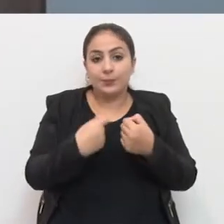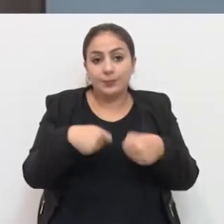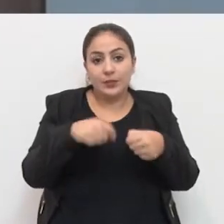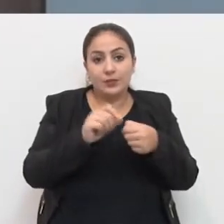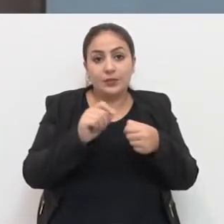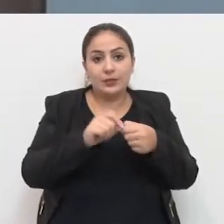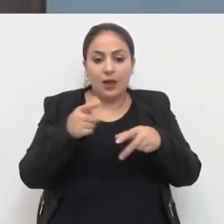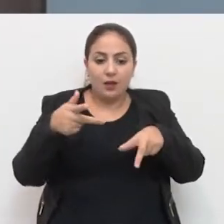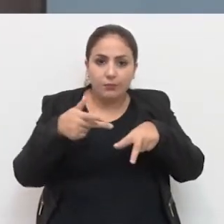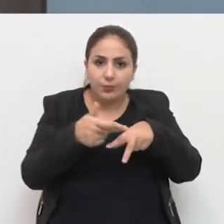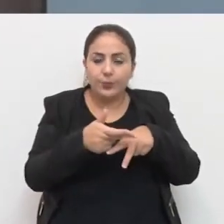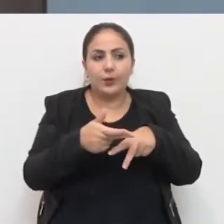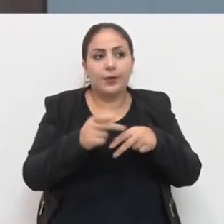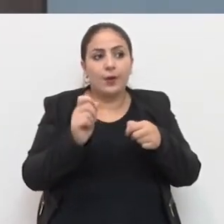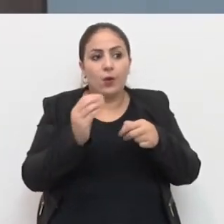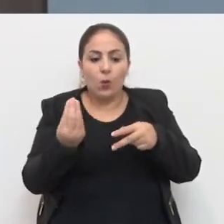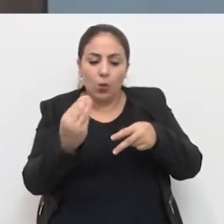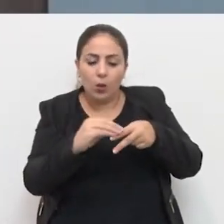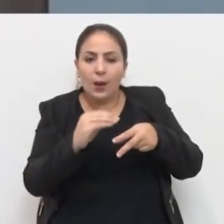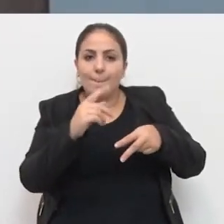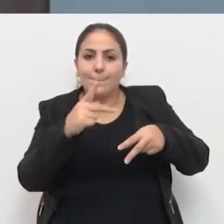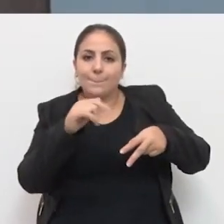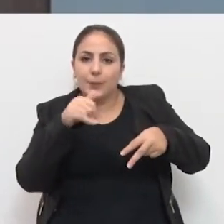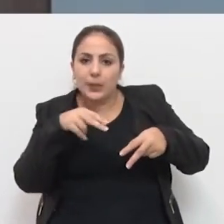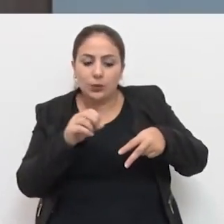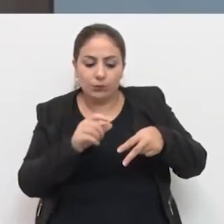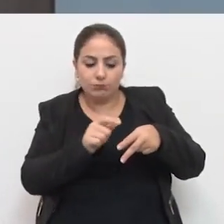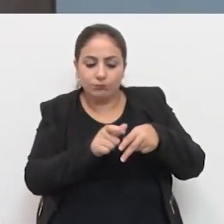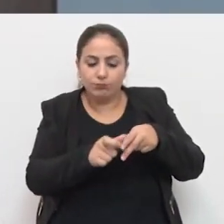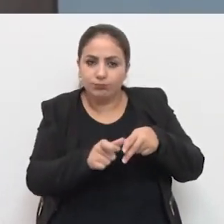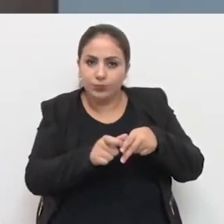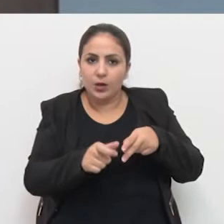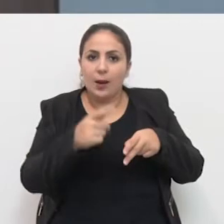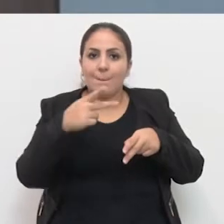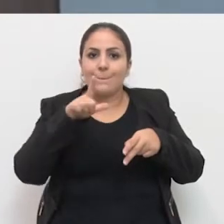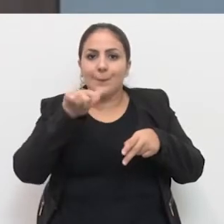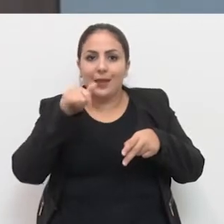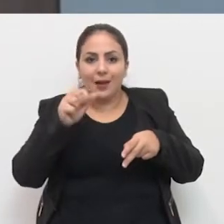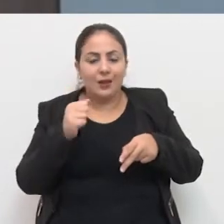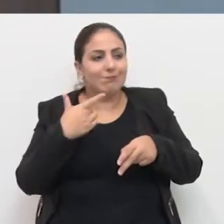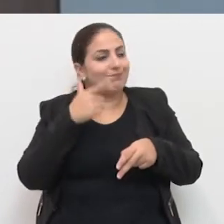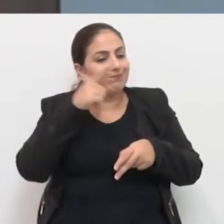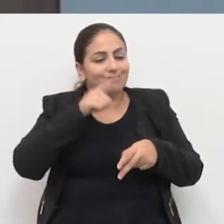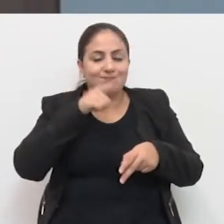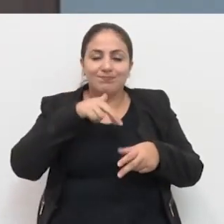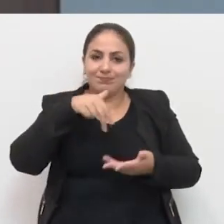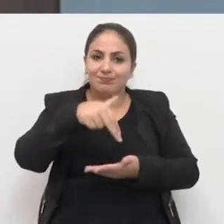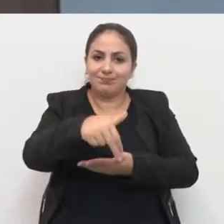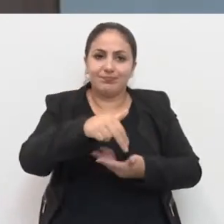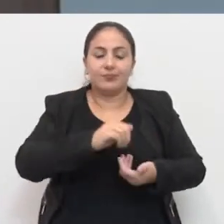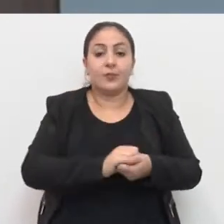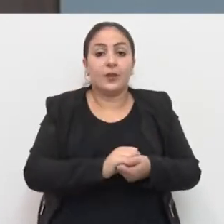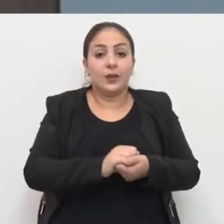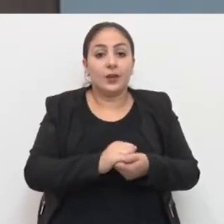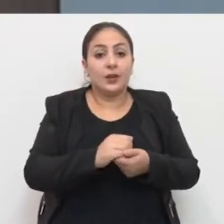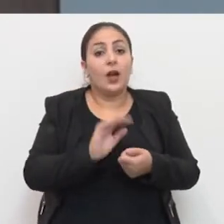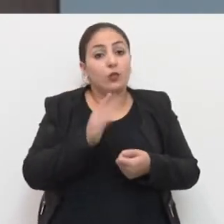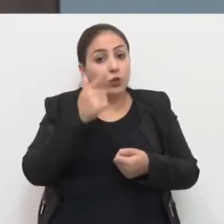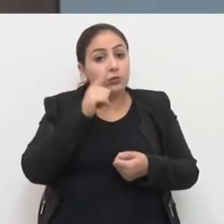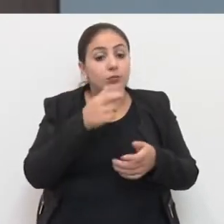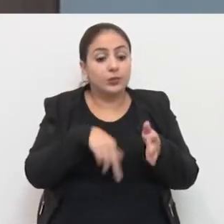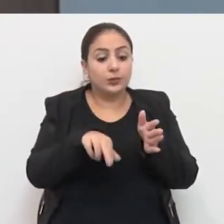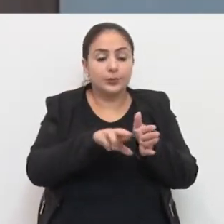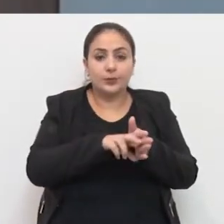fazer cirurgia, colocar pino, colocar placa, e isso impossibilitou a minha locomoção, né? Então eu já estou